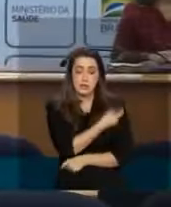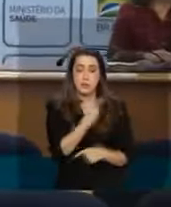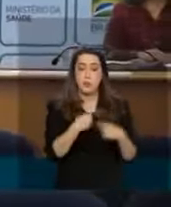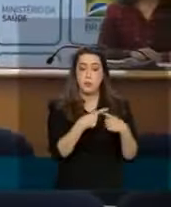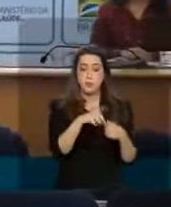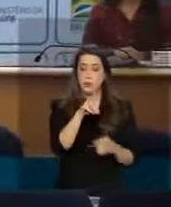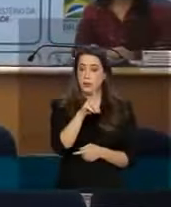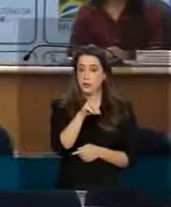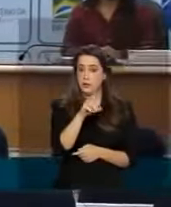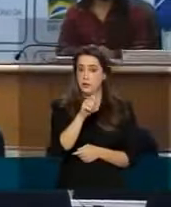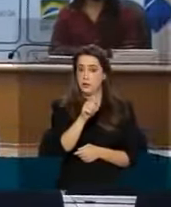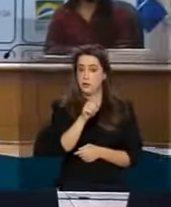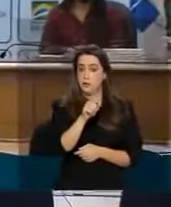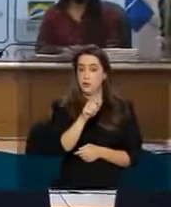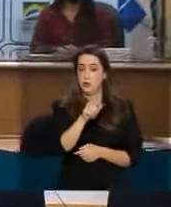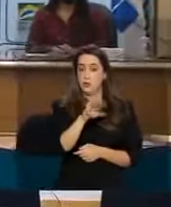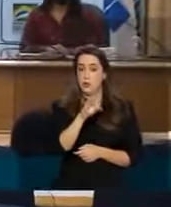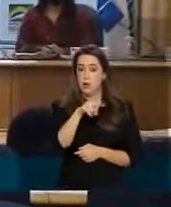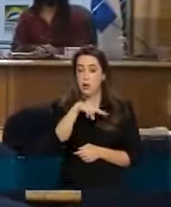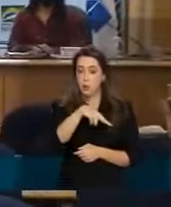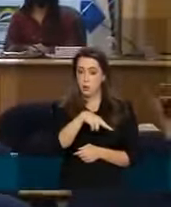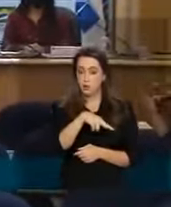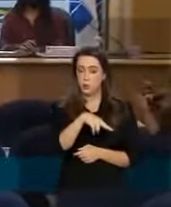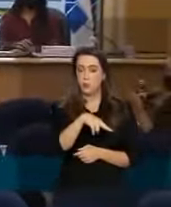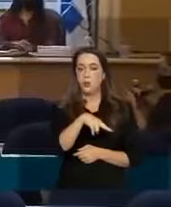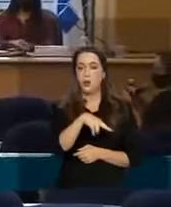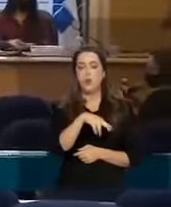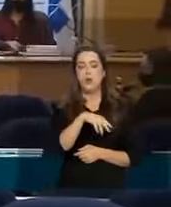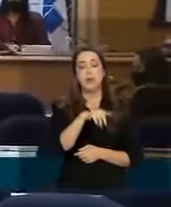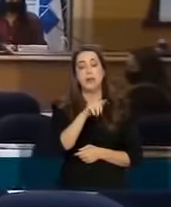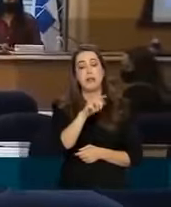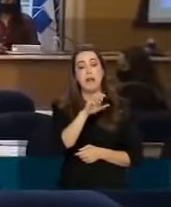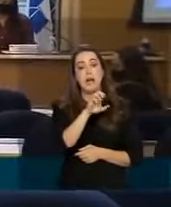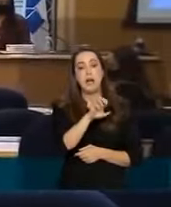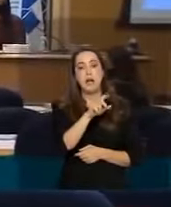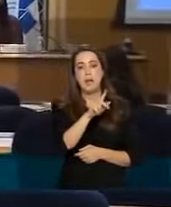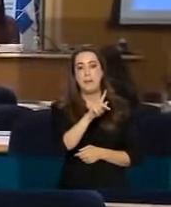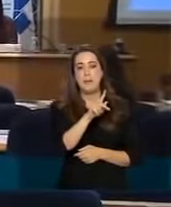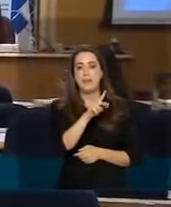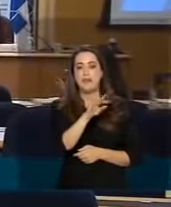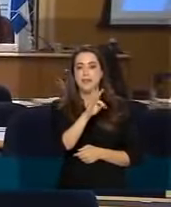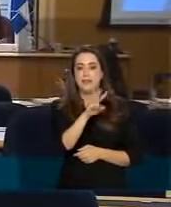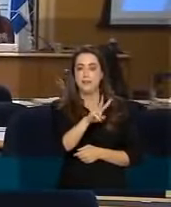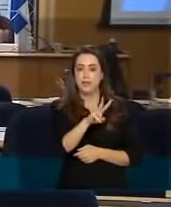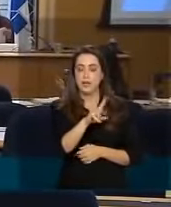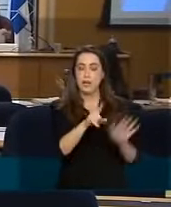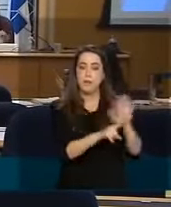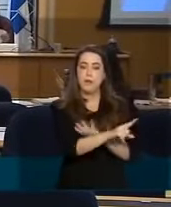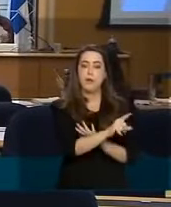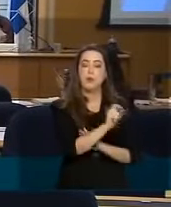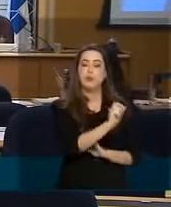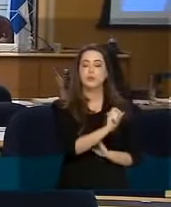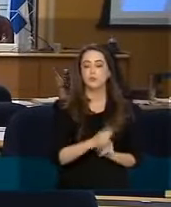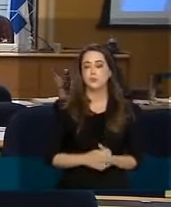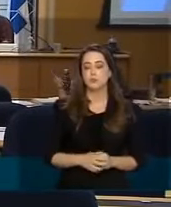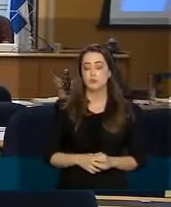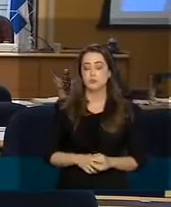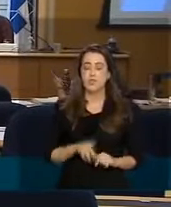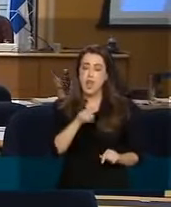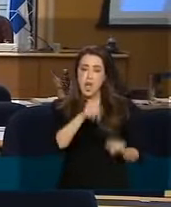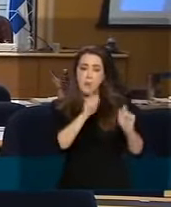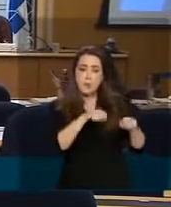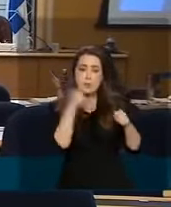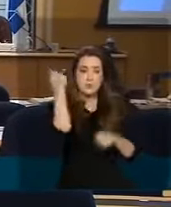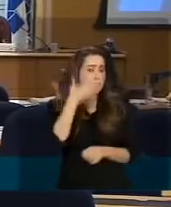da EPTV, ele pergunta... Só um minuto que eu perdi. Aqui. É possível explicar por que não